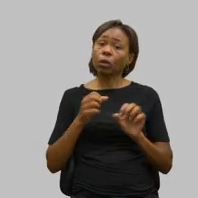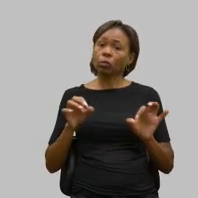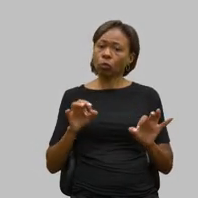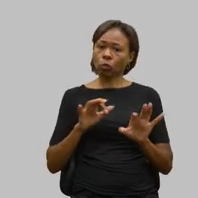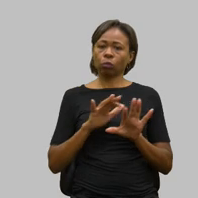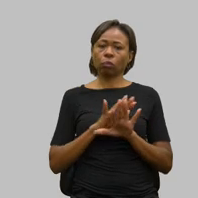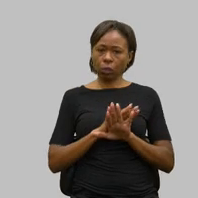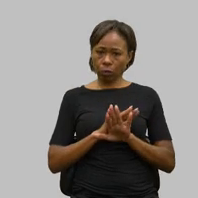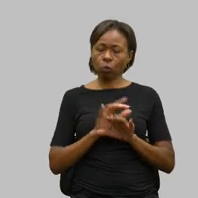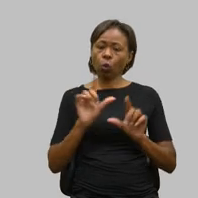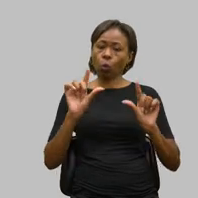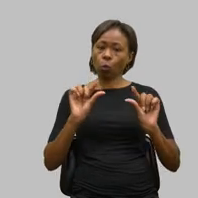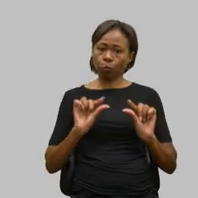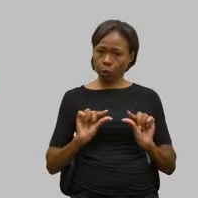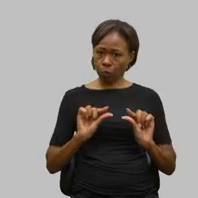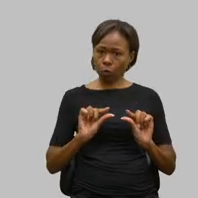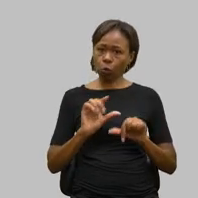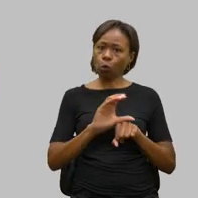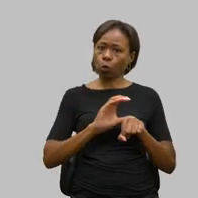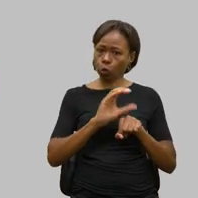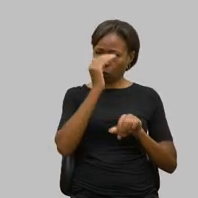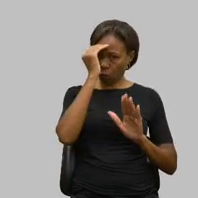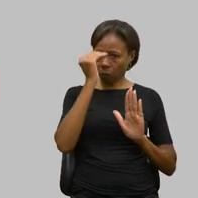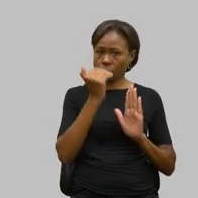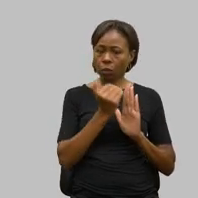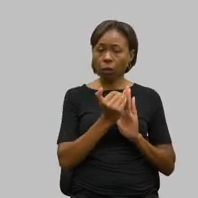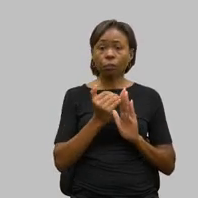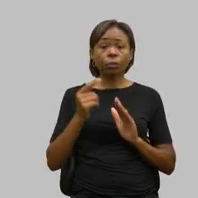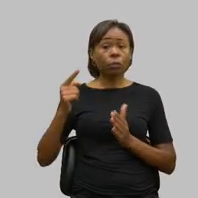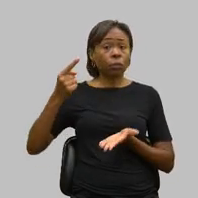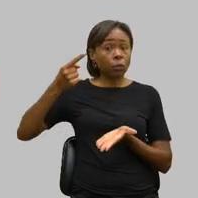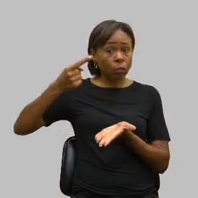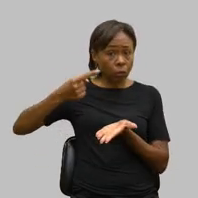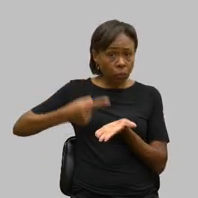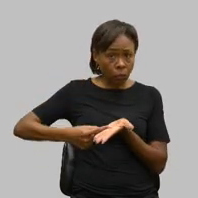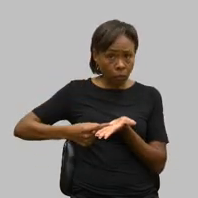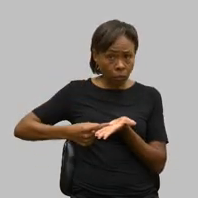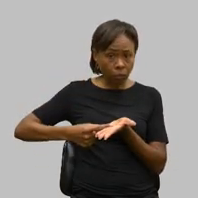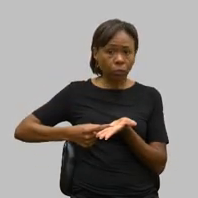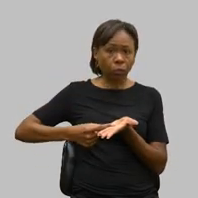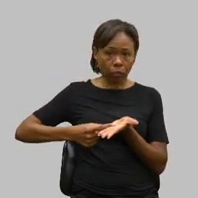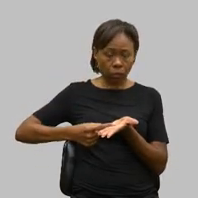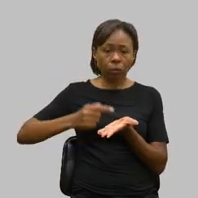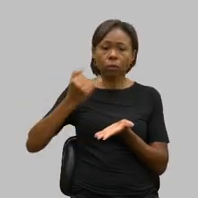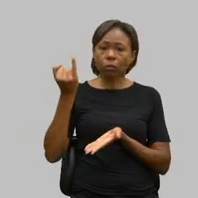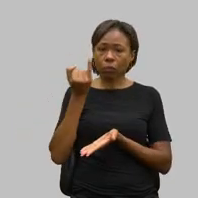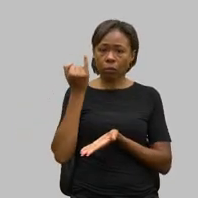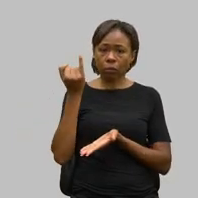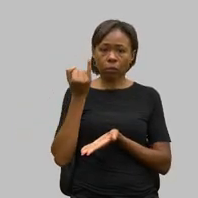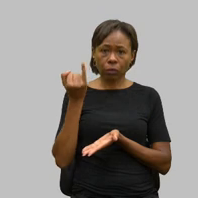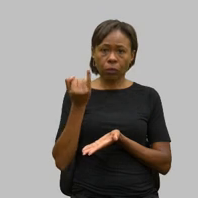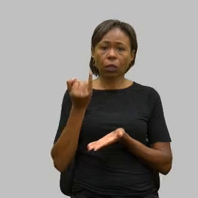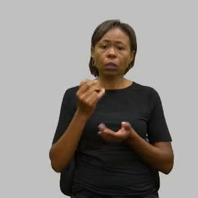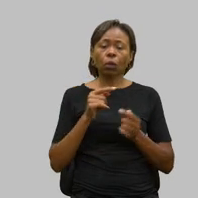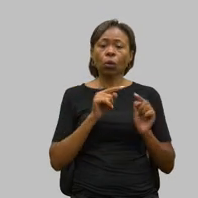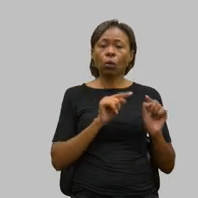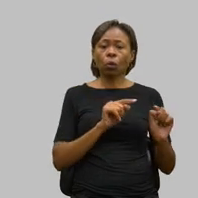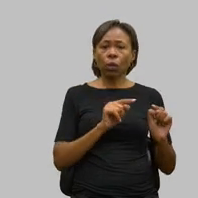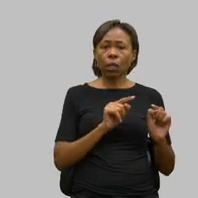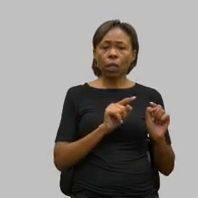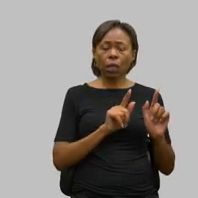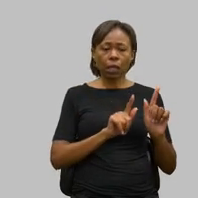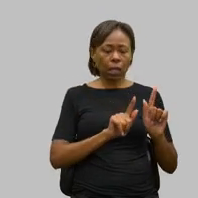constitucional. O acordo, o acordo é importante, dentro daquela diferença entre a barra